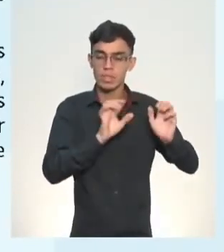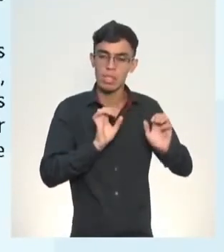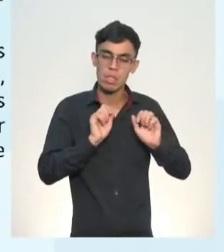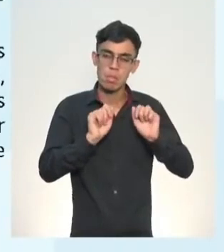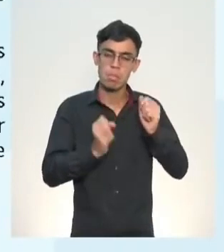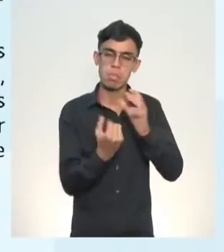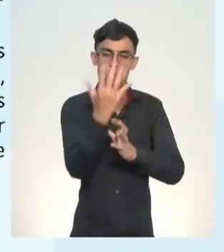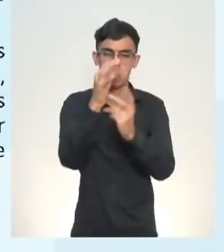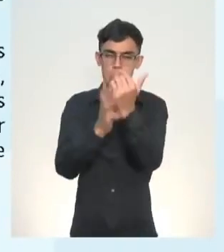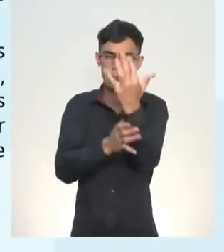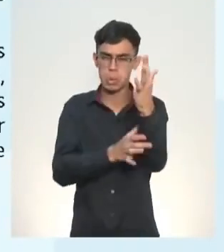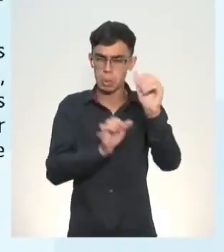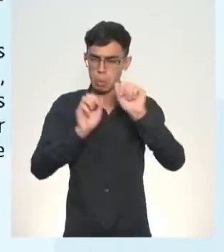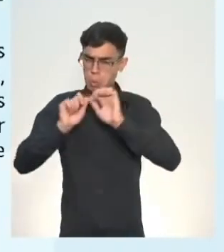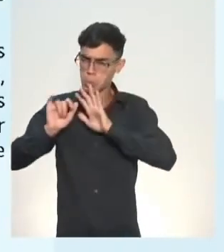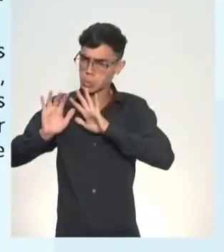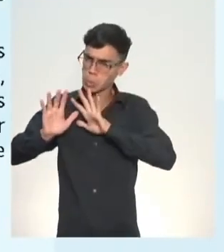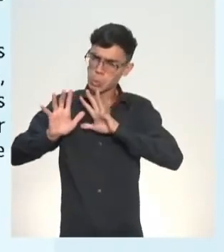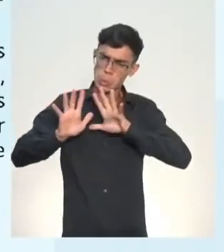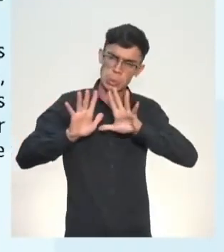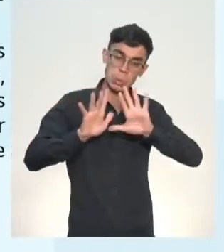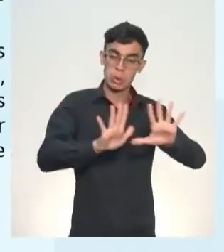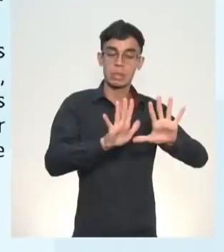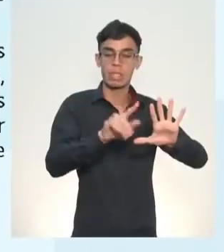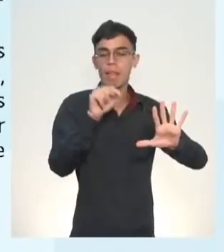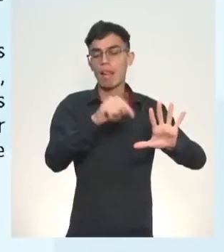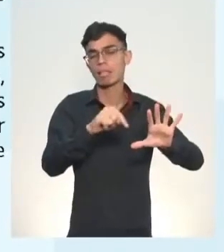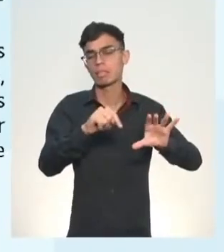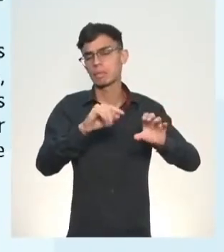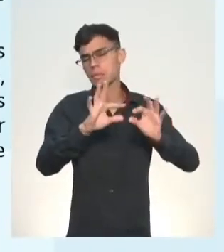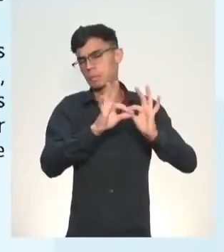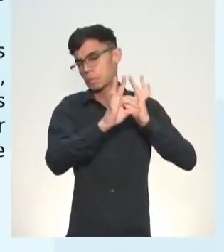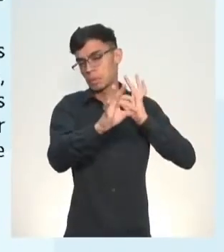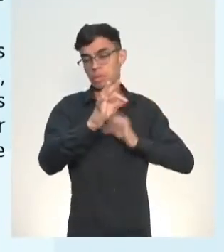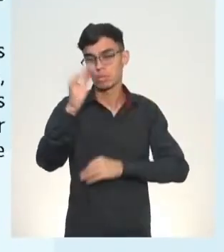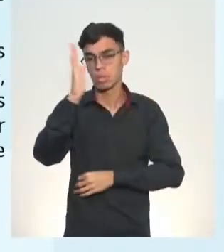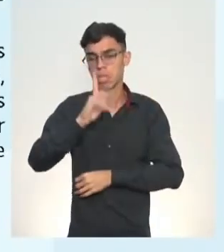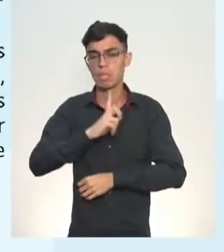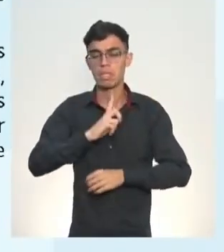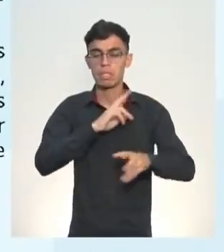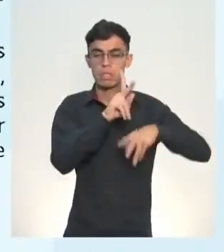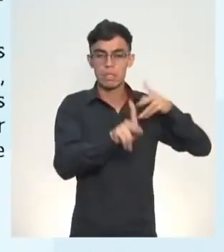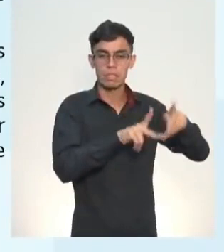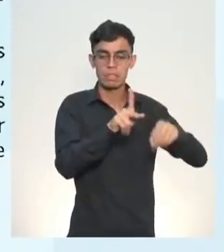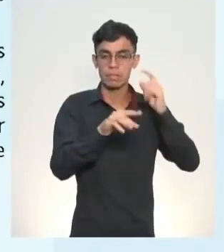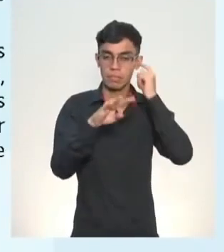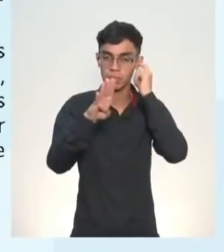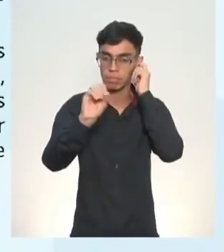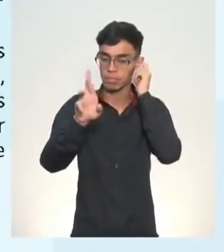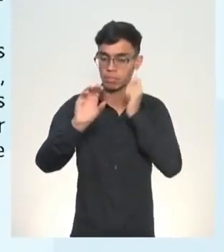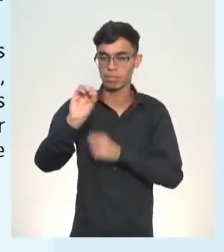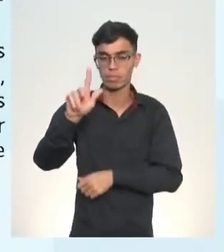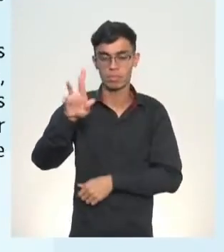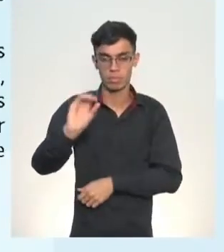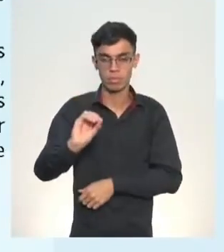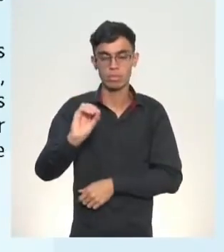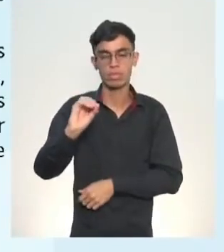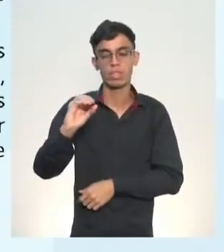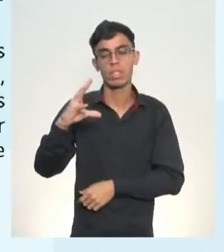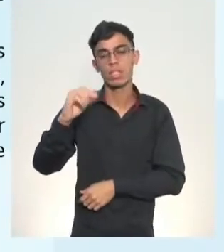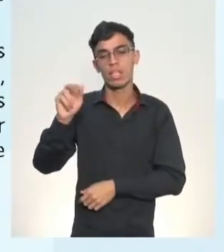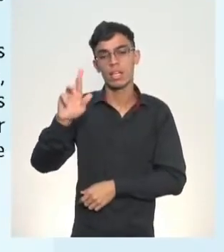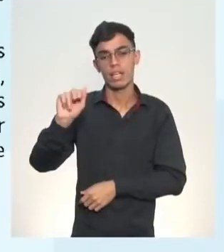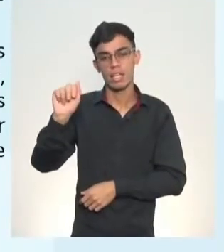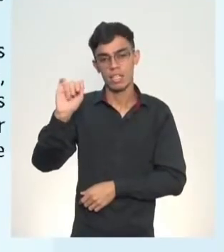dentro, né, adentrado na mata, mas no interior, né, do Brasil, tá? Formado por povos como os Bororós, Carajás, Cariris,